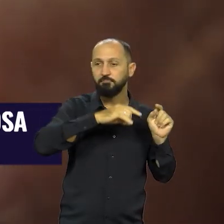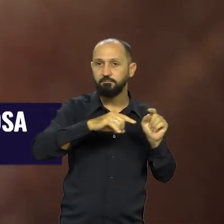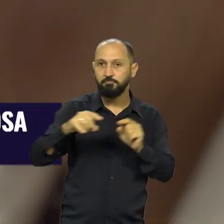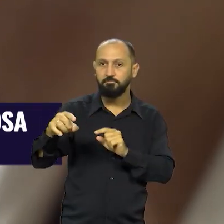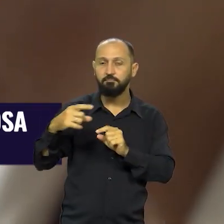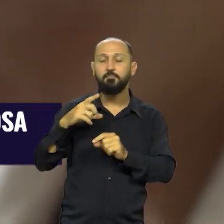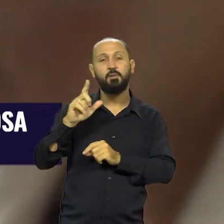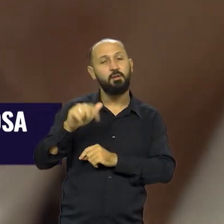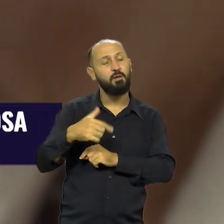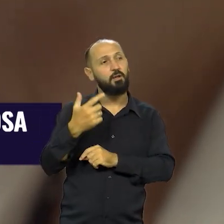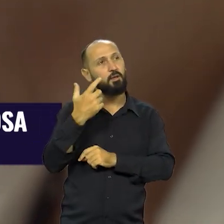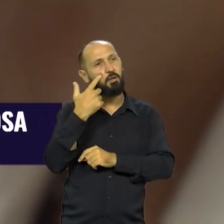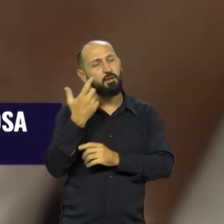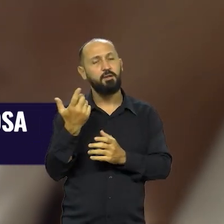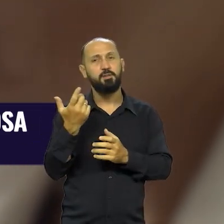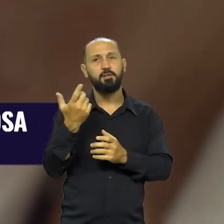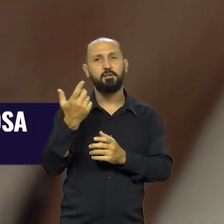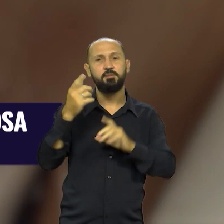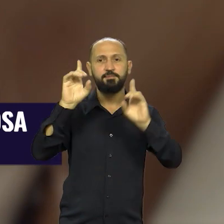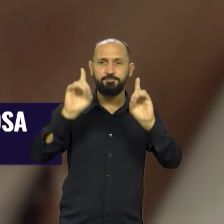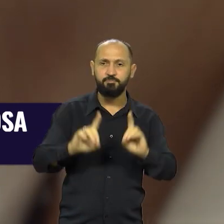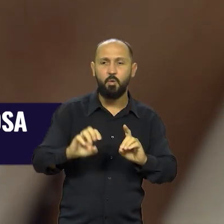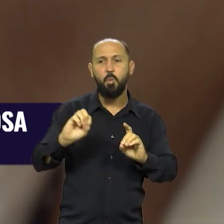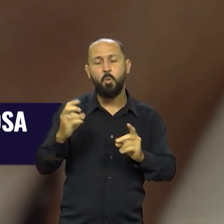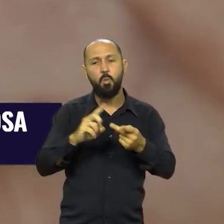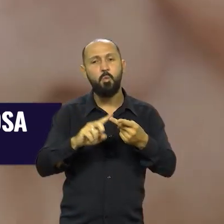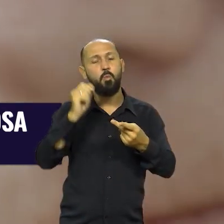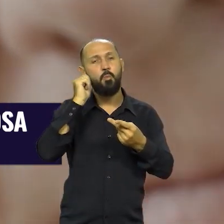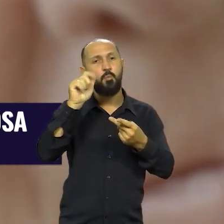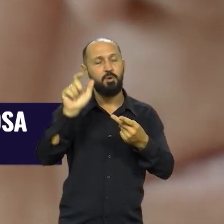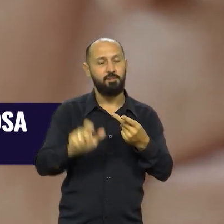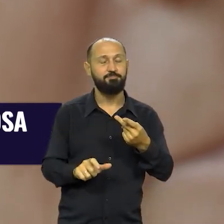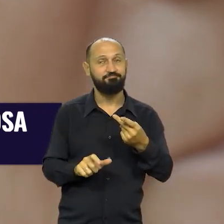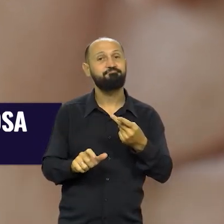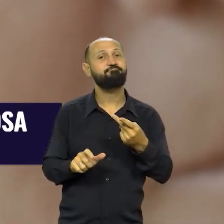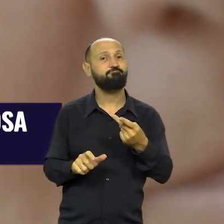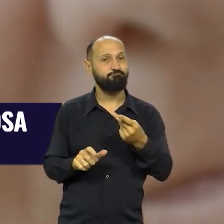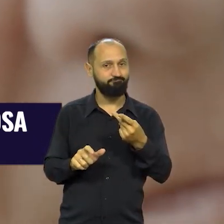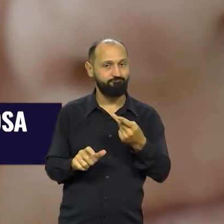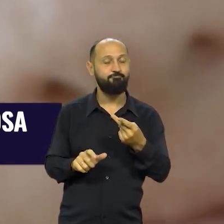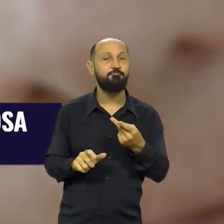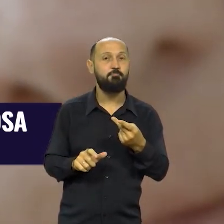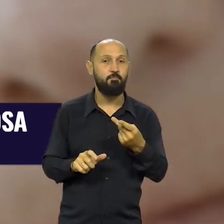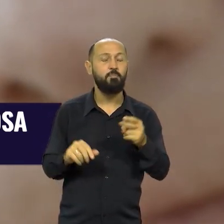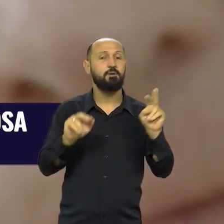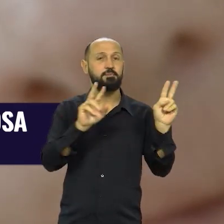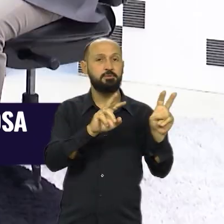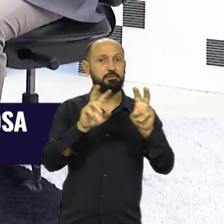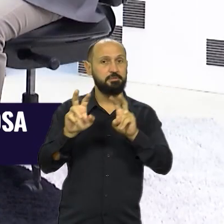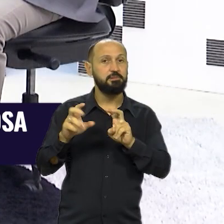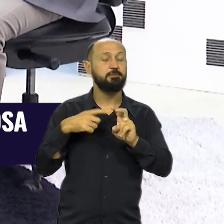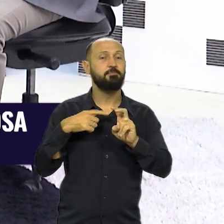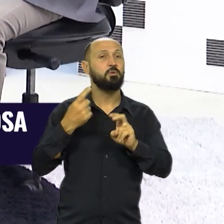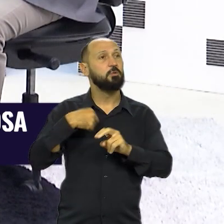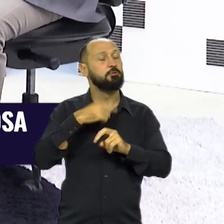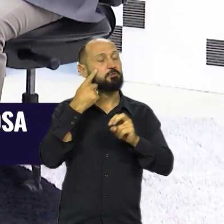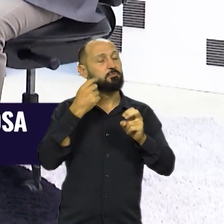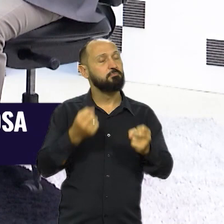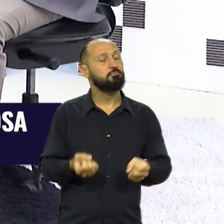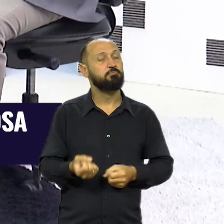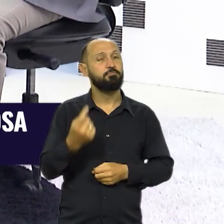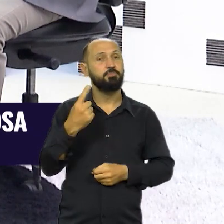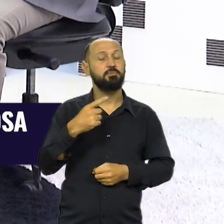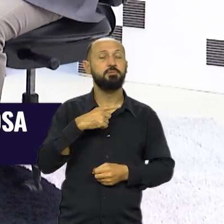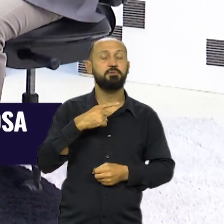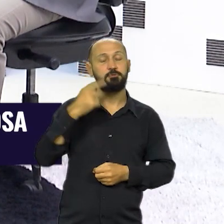numa violência como deficiente ou numa violência por ser mulher. Então, são questões técnicas que